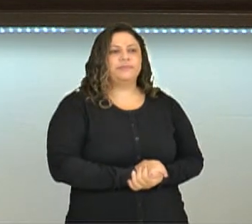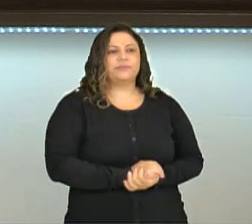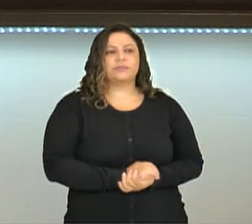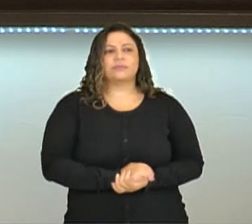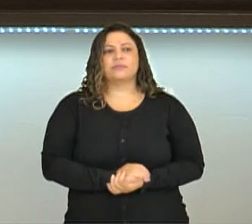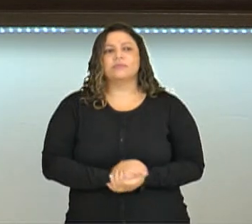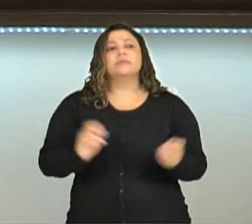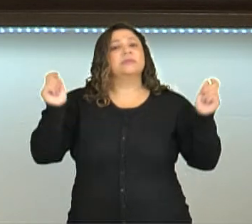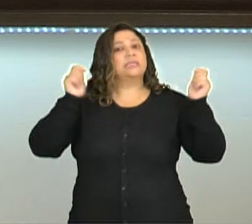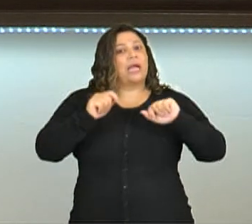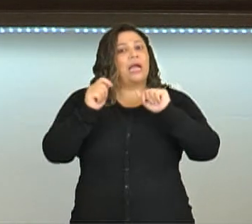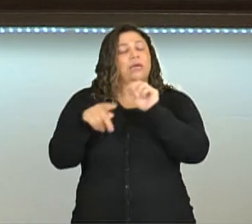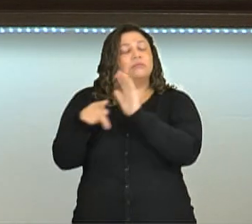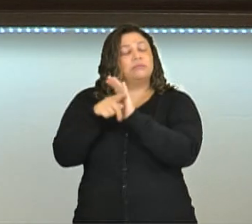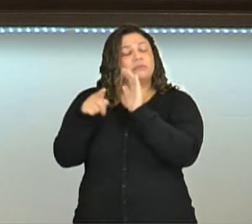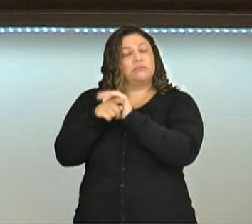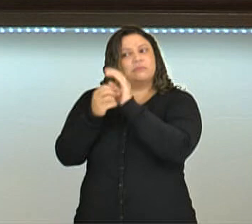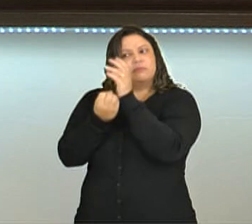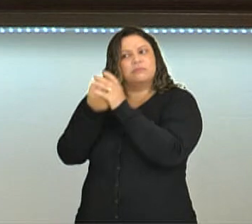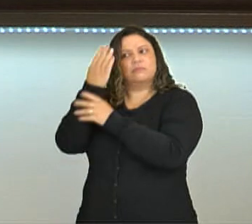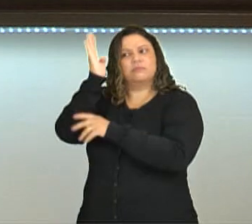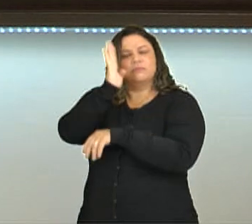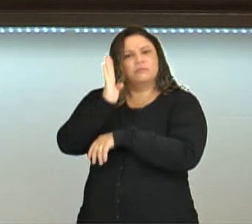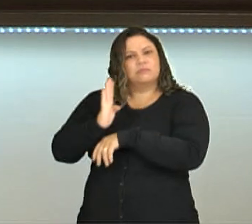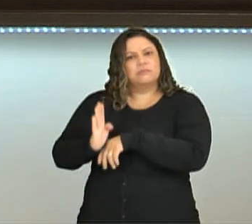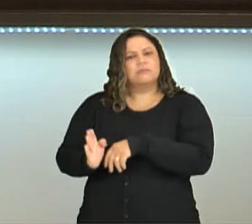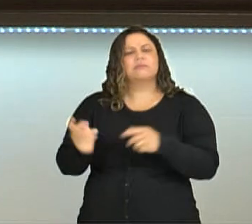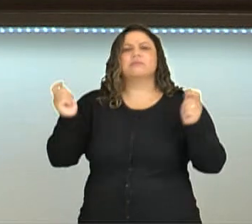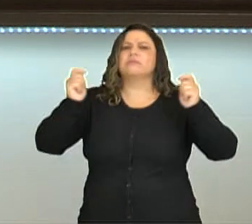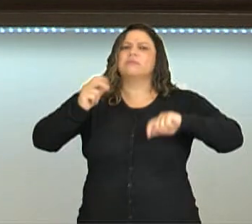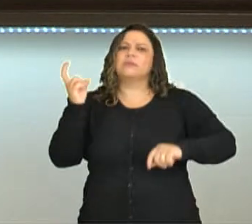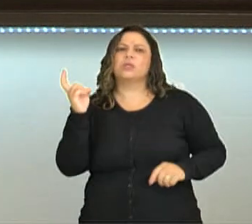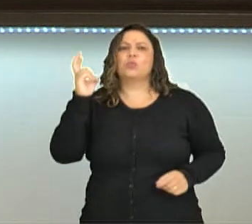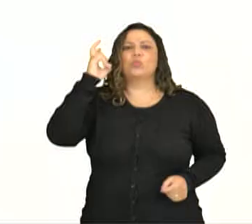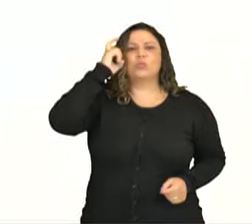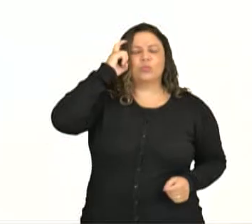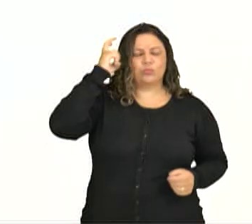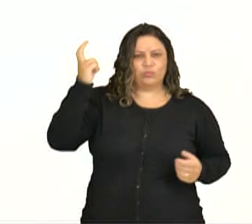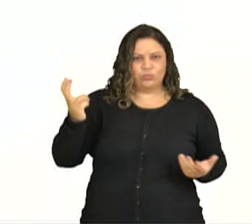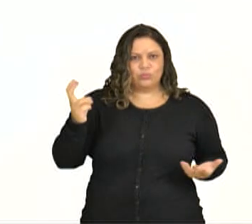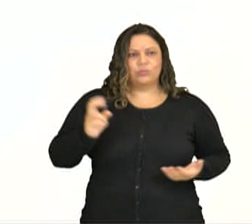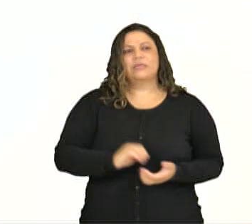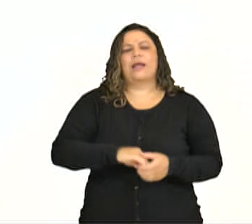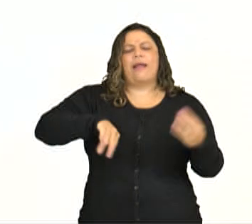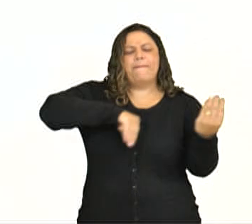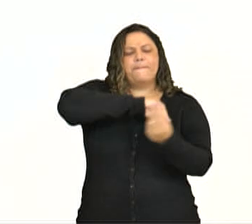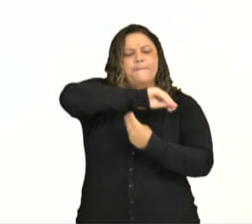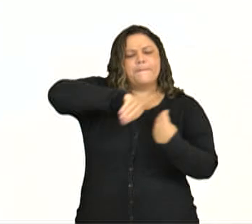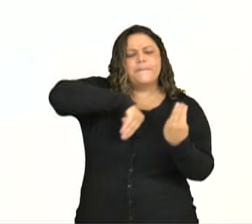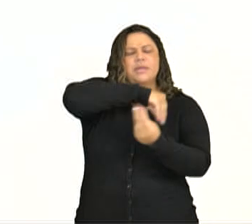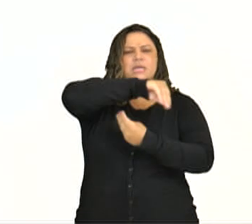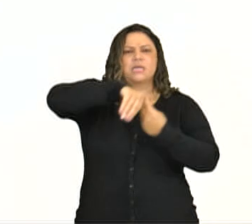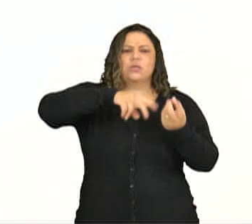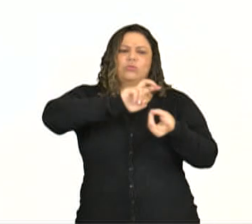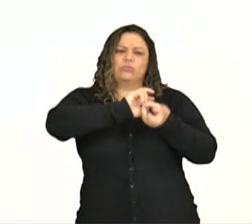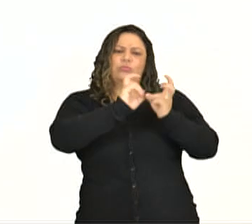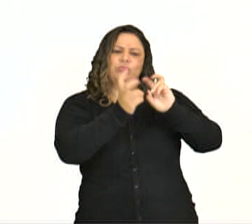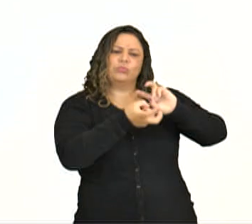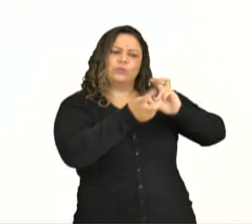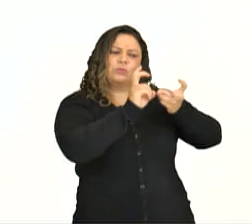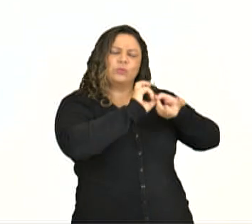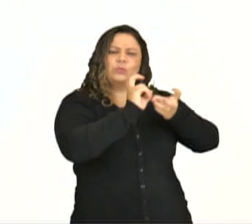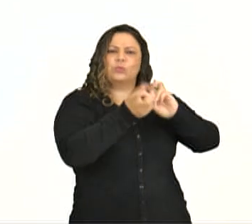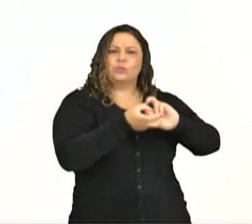Ela é original do Brasil e é considerada uma expressão cultural, misturando arte marcial, cultura popular